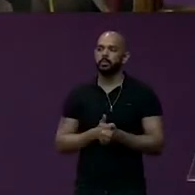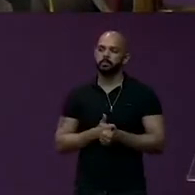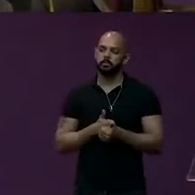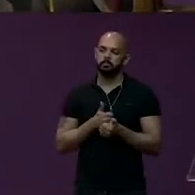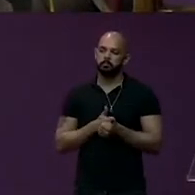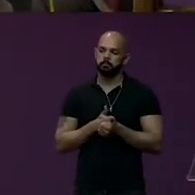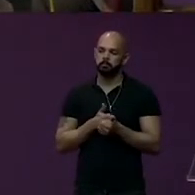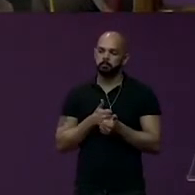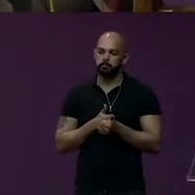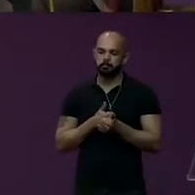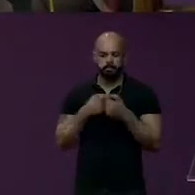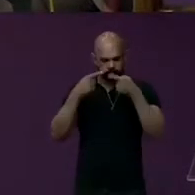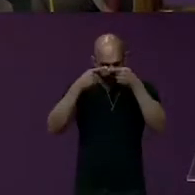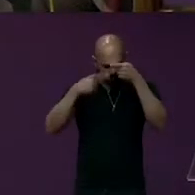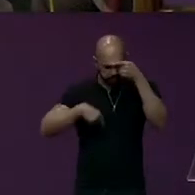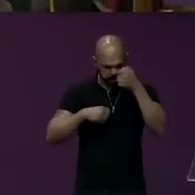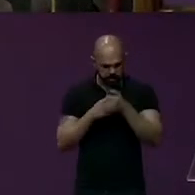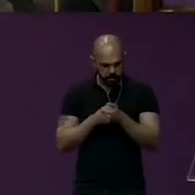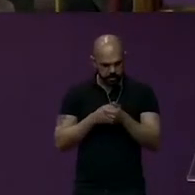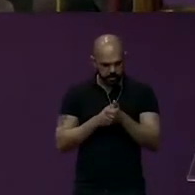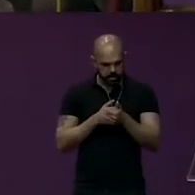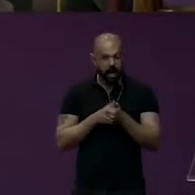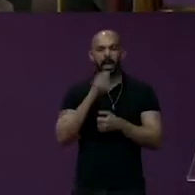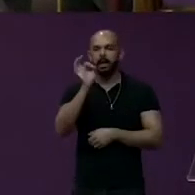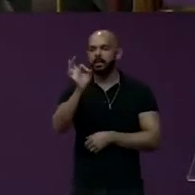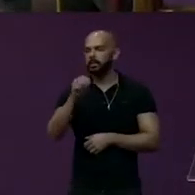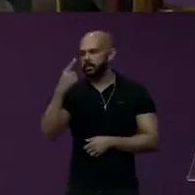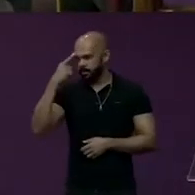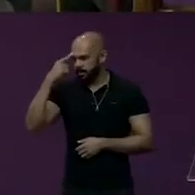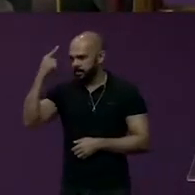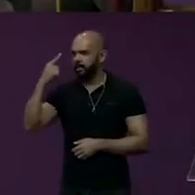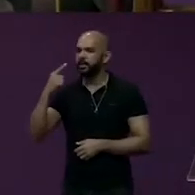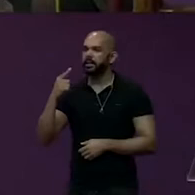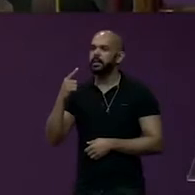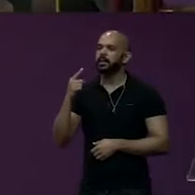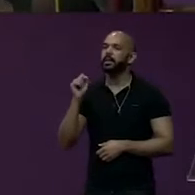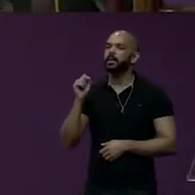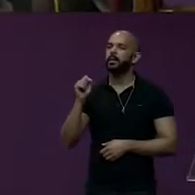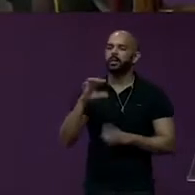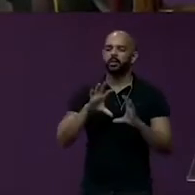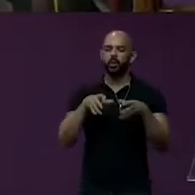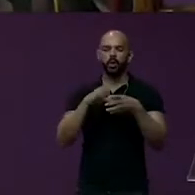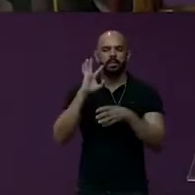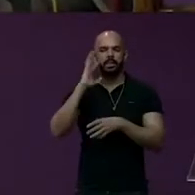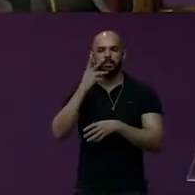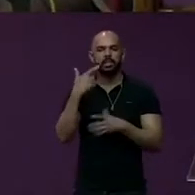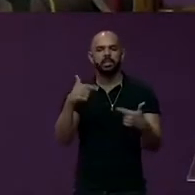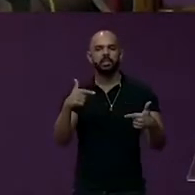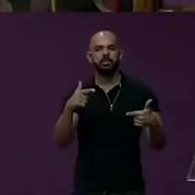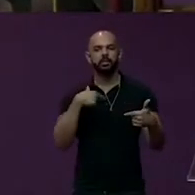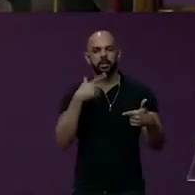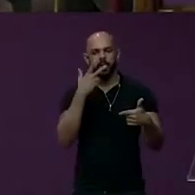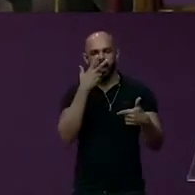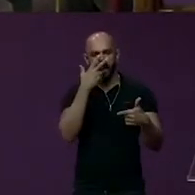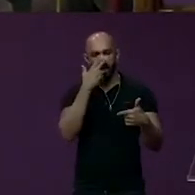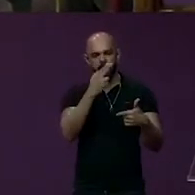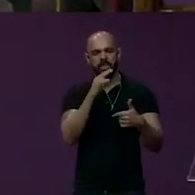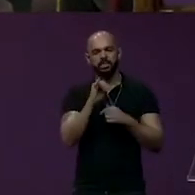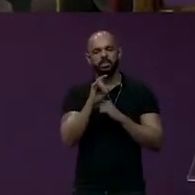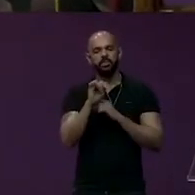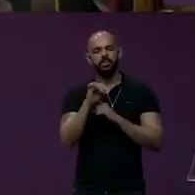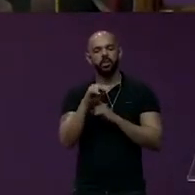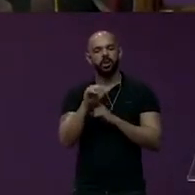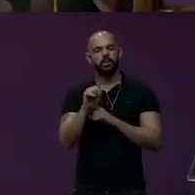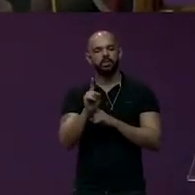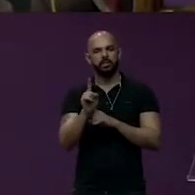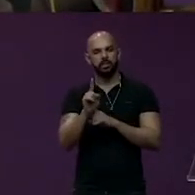me perdi um pouco, eu estava falando da SBPC. Ah, sim, a ideia do Conselho Deliberativo não ter uma postura endógena, né? Eu